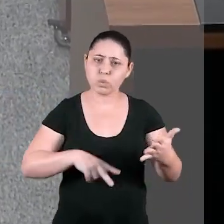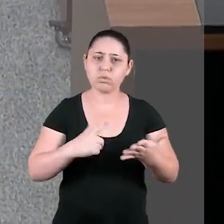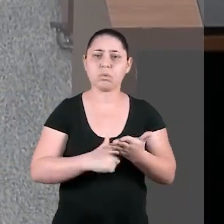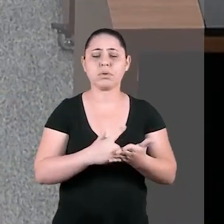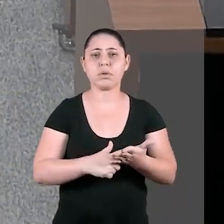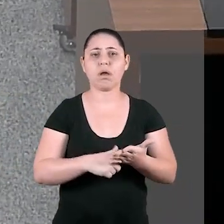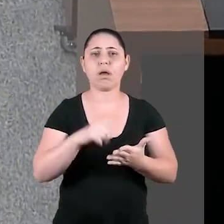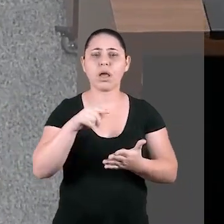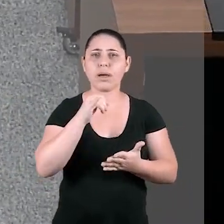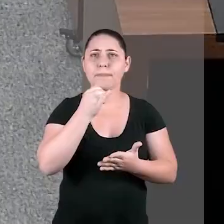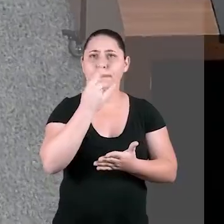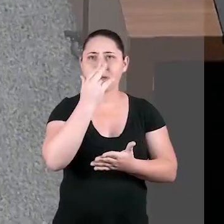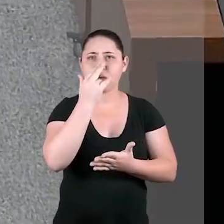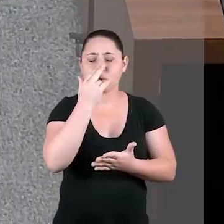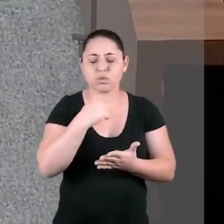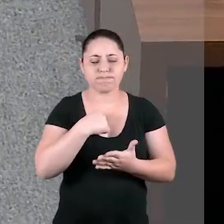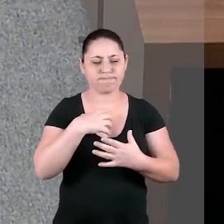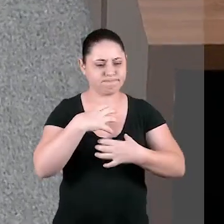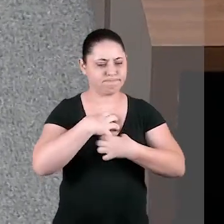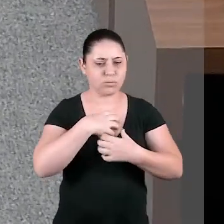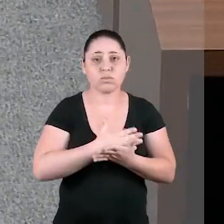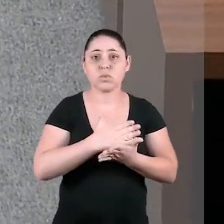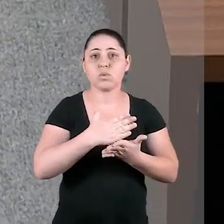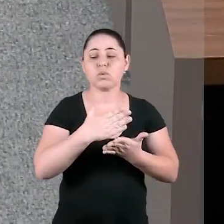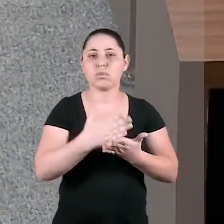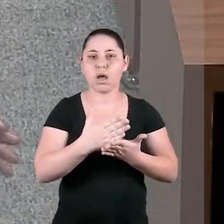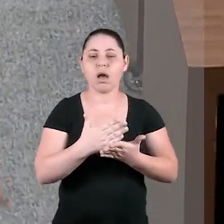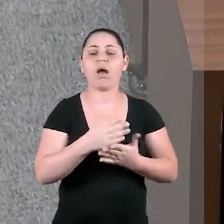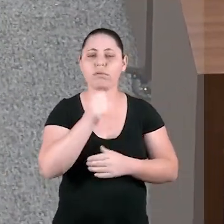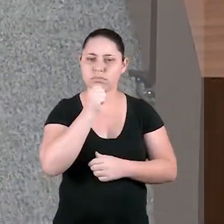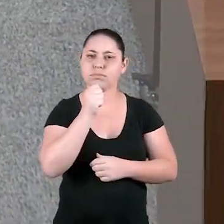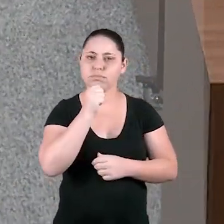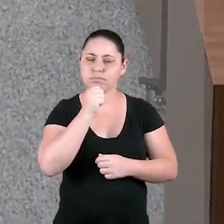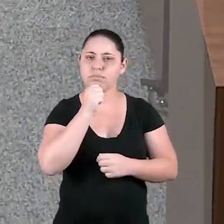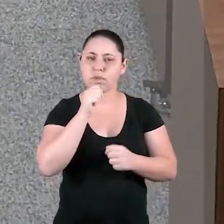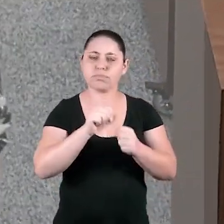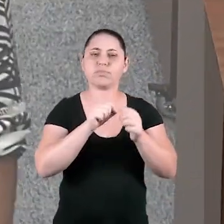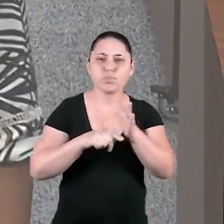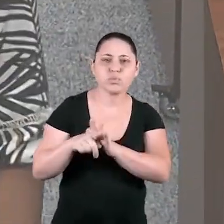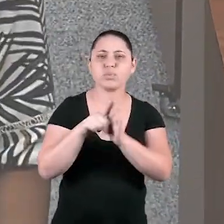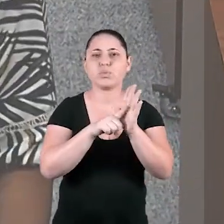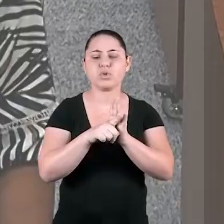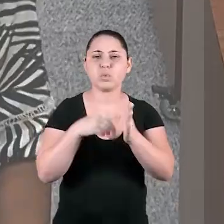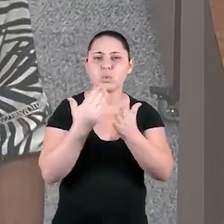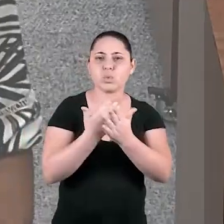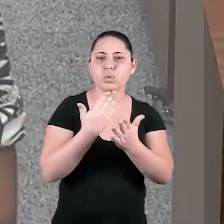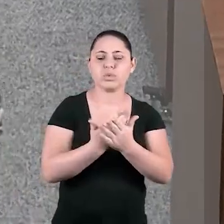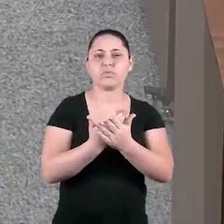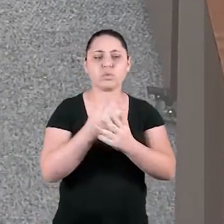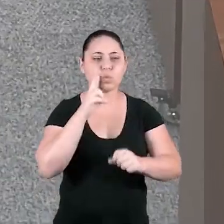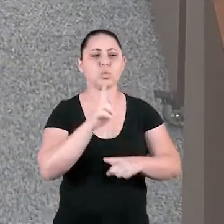livro dela. E ela foi o meu passo inicial. Eu ainda estou fazendo a especialização em Psicologia do Luto, em